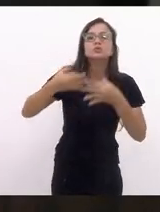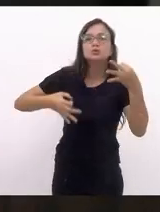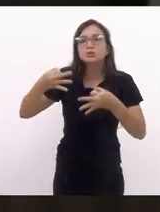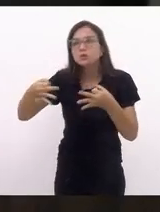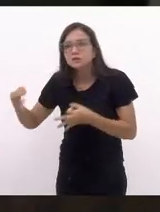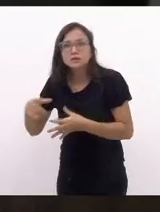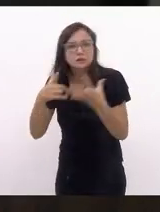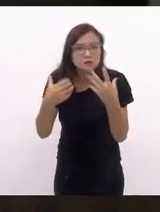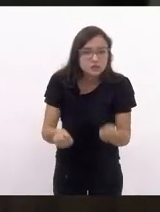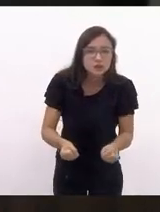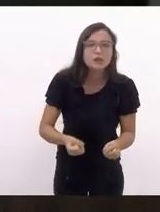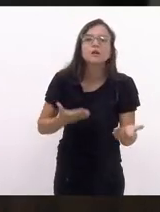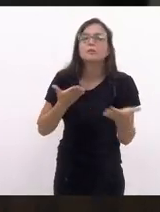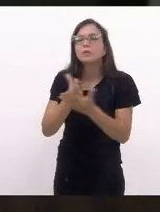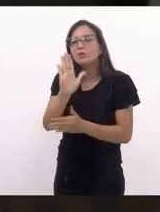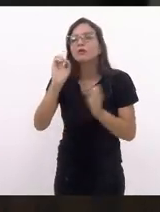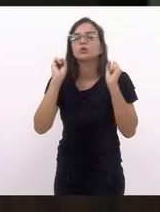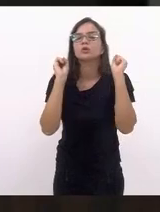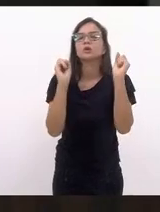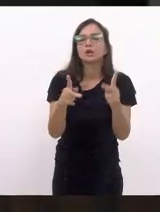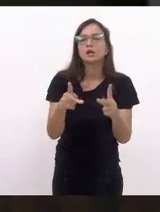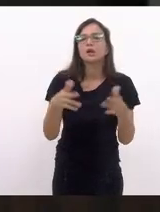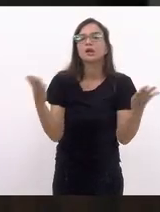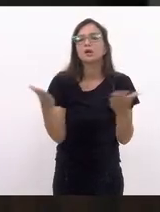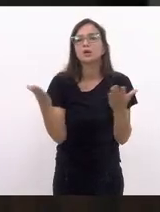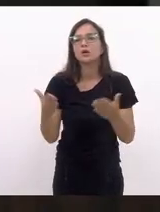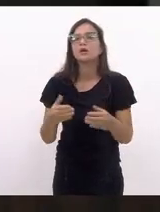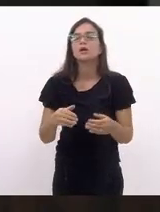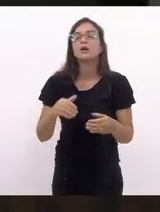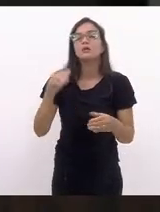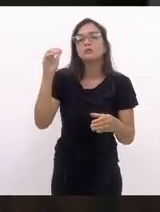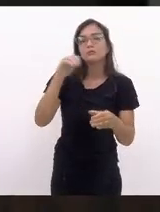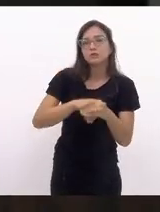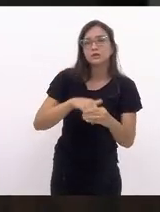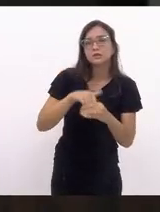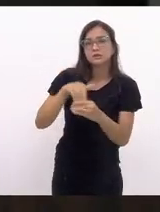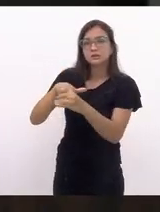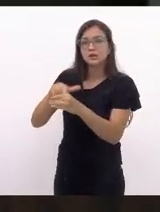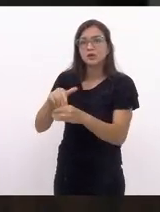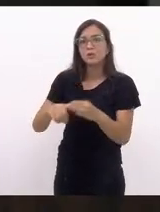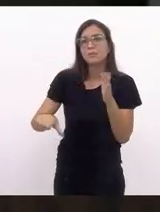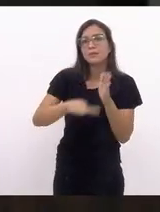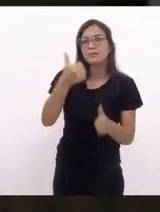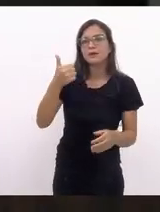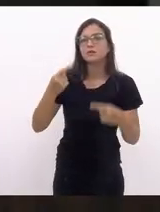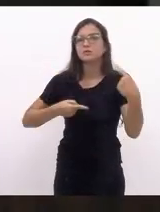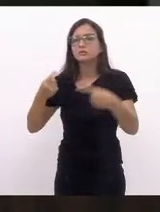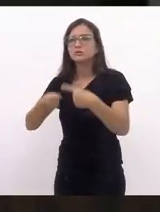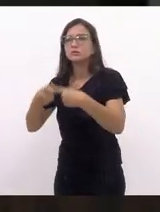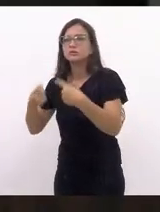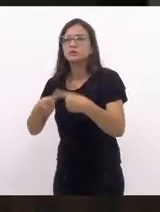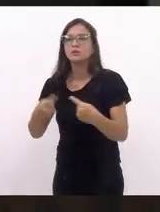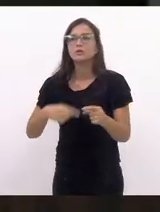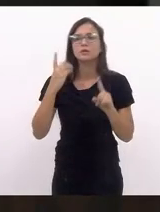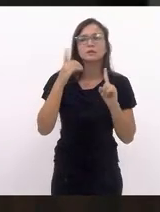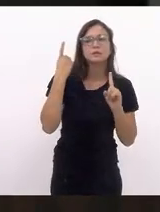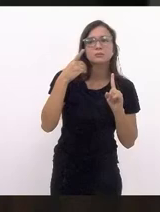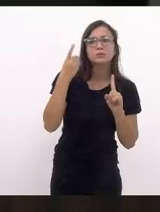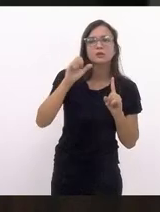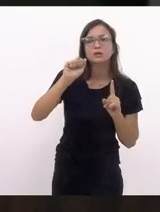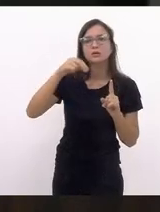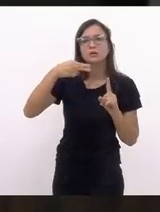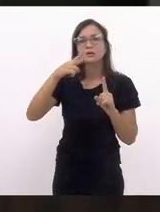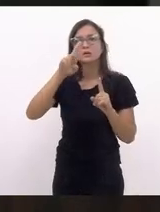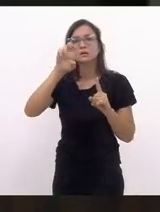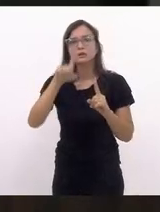aprovado vai Autódromo em votação em primeira discussão projeto em 21 22 de 13 autor Deputado André Correia mantém dispositivo do